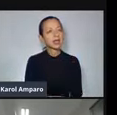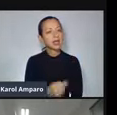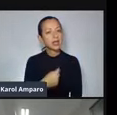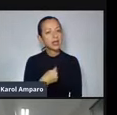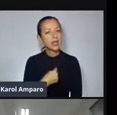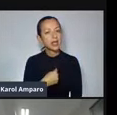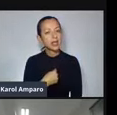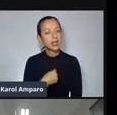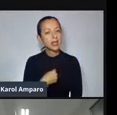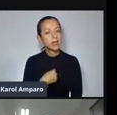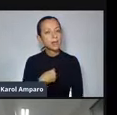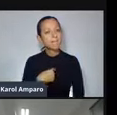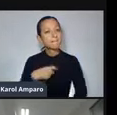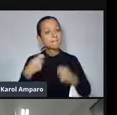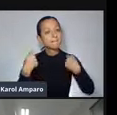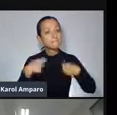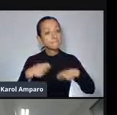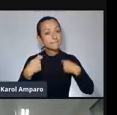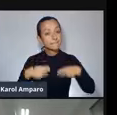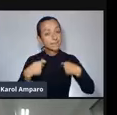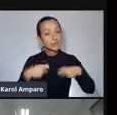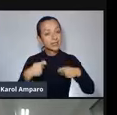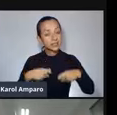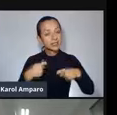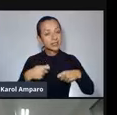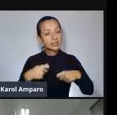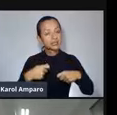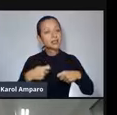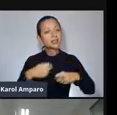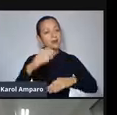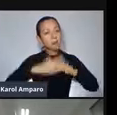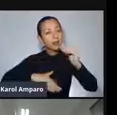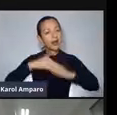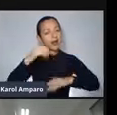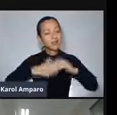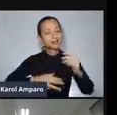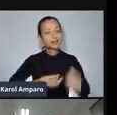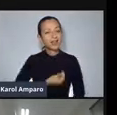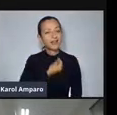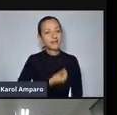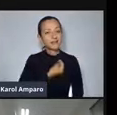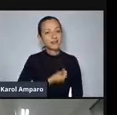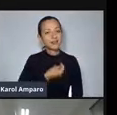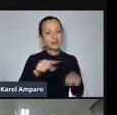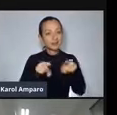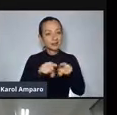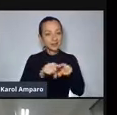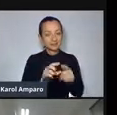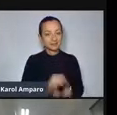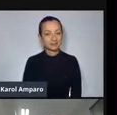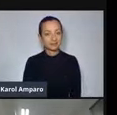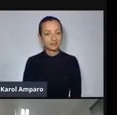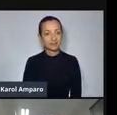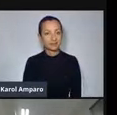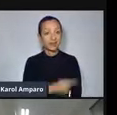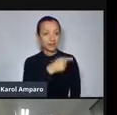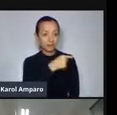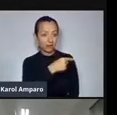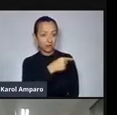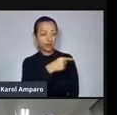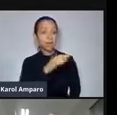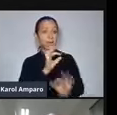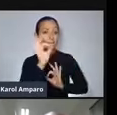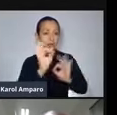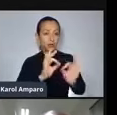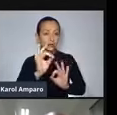posso não, devo fazer na roda da vida. Esse aqui é lá no nosso projeto Porta Aberta, onde nós trabalhamos